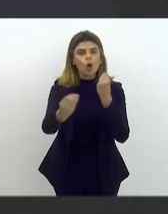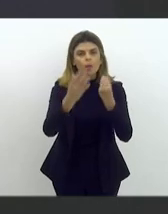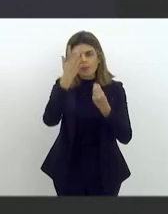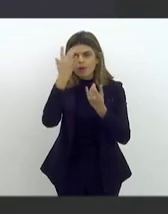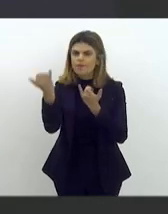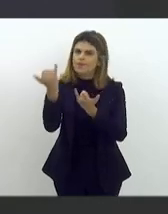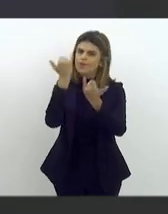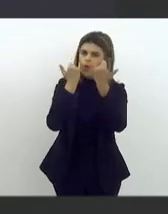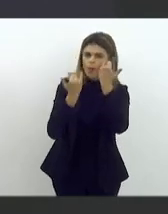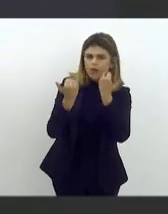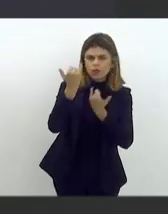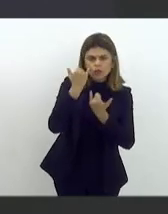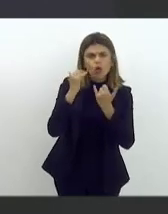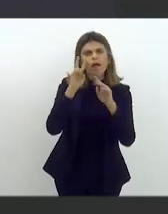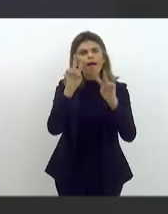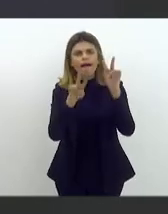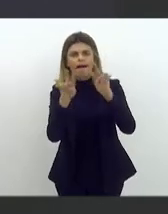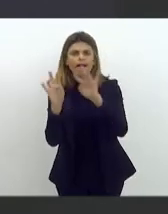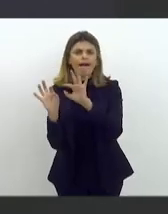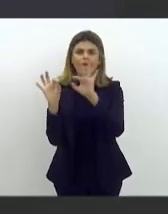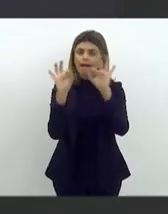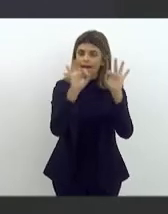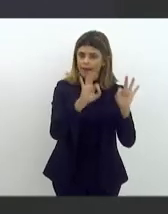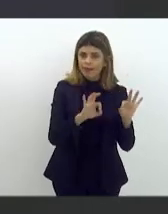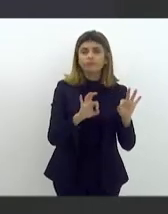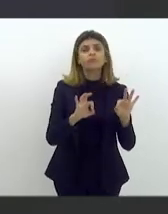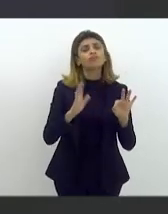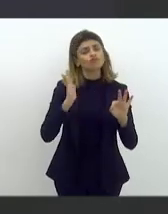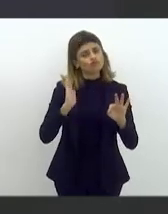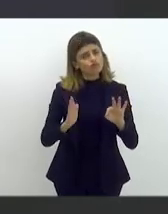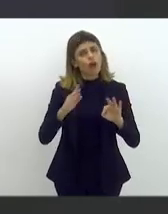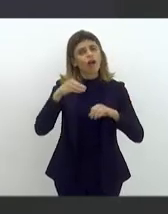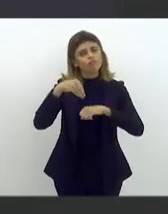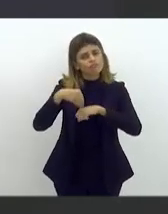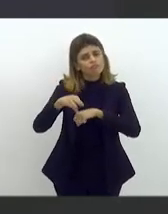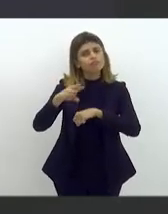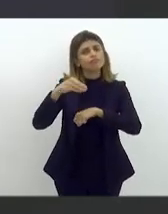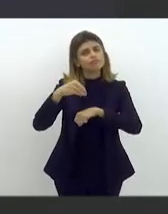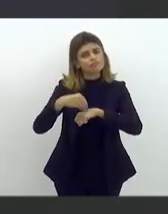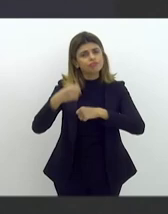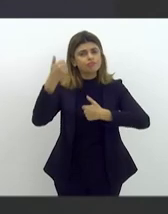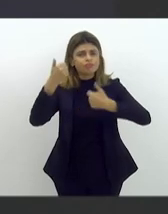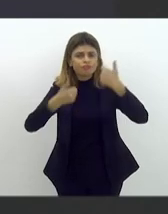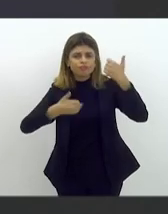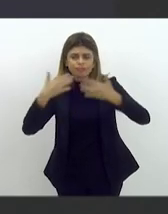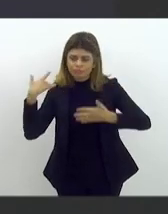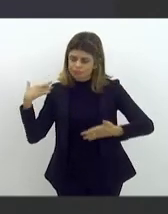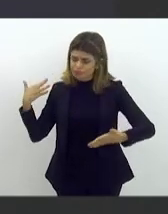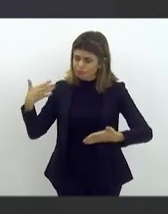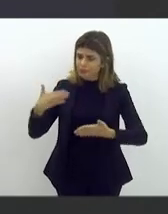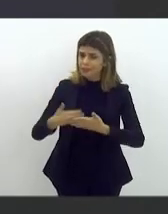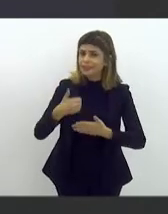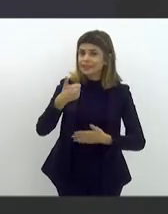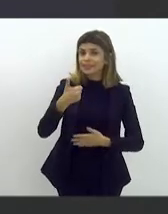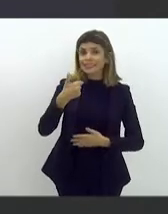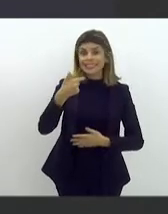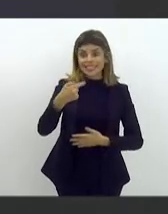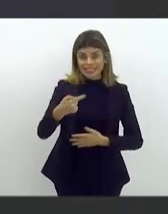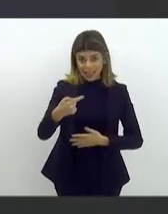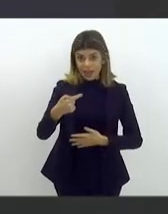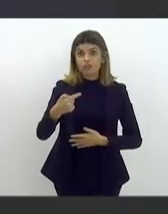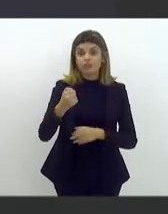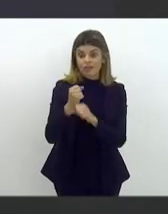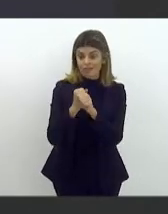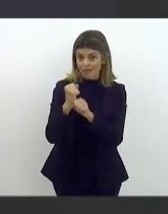essas informações que a gente tem trabalhado nos últimos nos últimos 17 Estamos indo para o